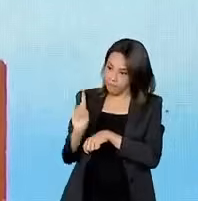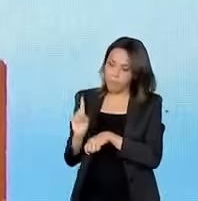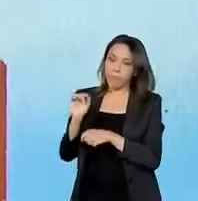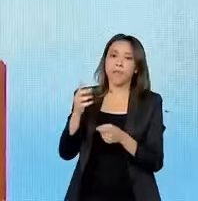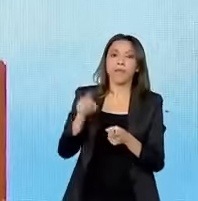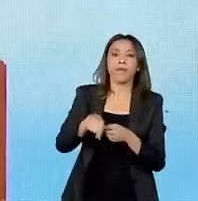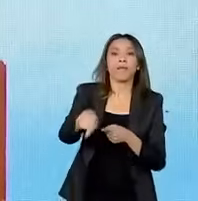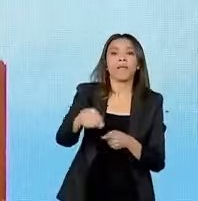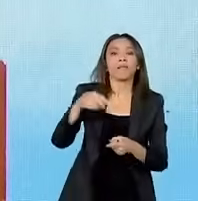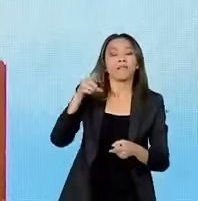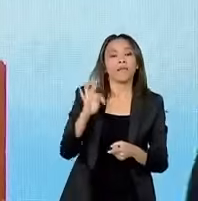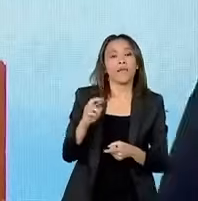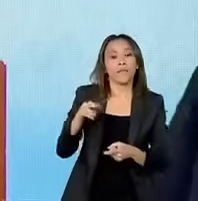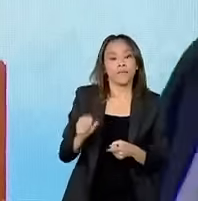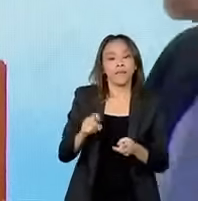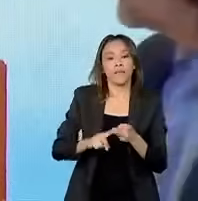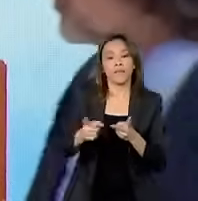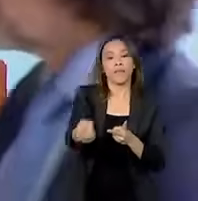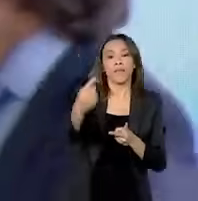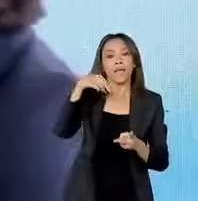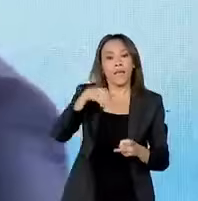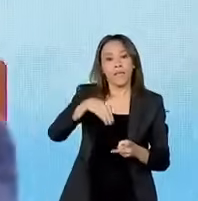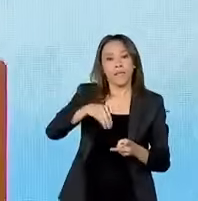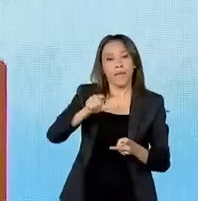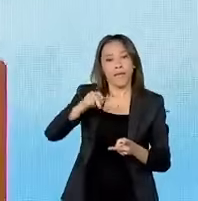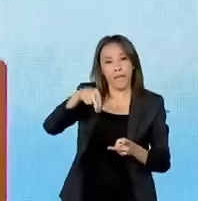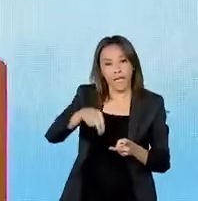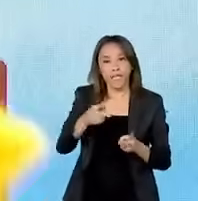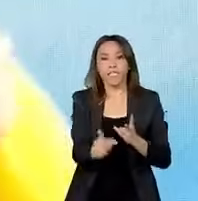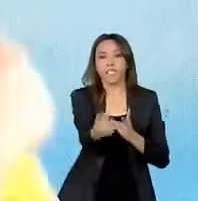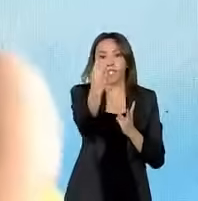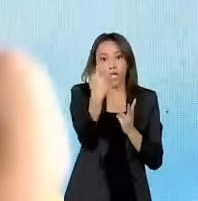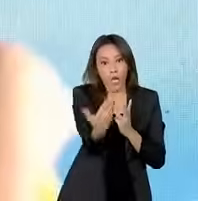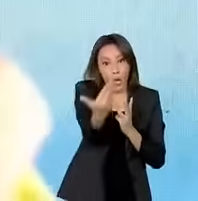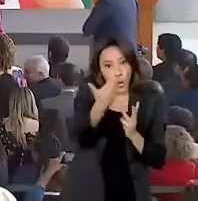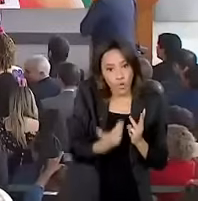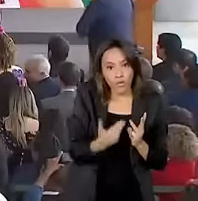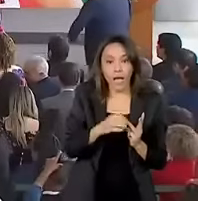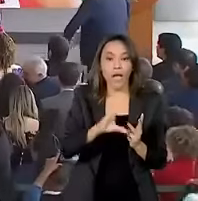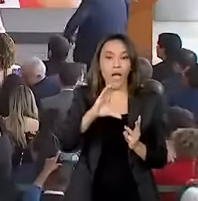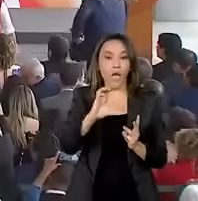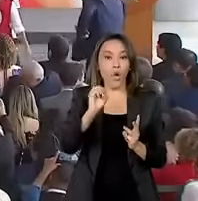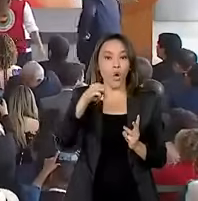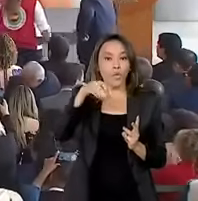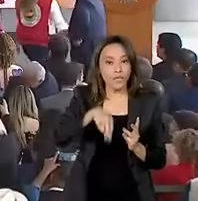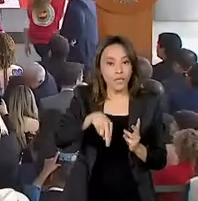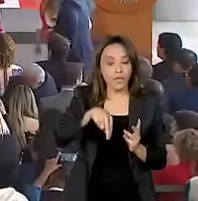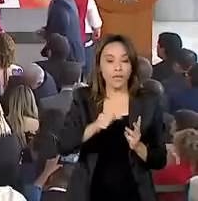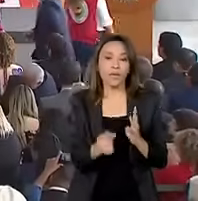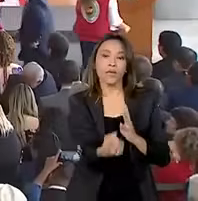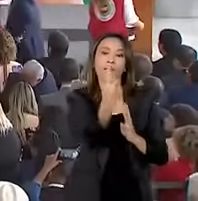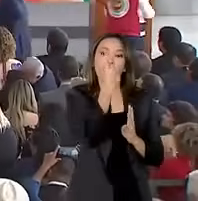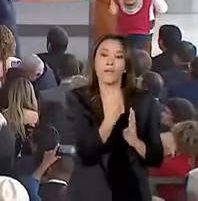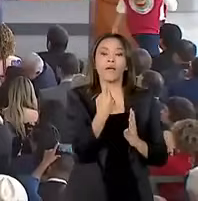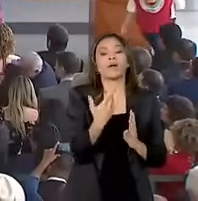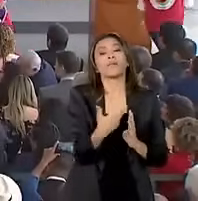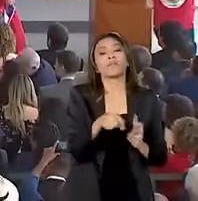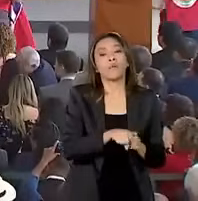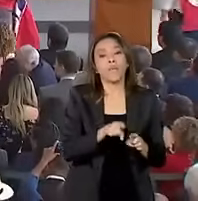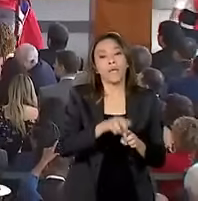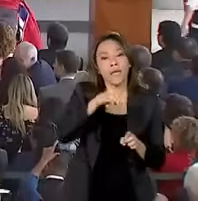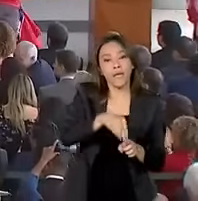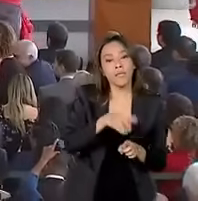MTST, queria convidar o MNLN, queria convidar a CONAN, queria convidar os companheiros do